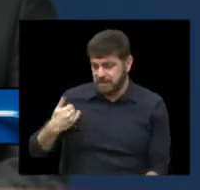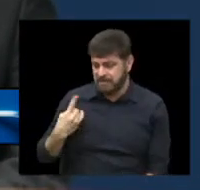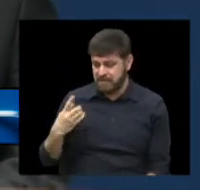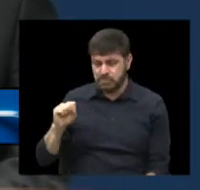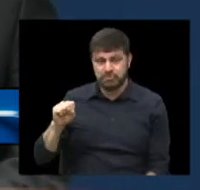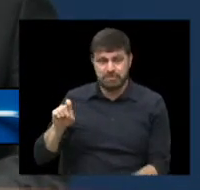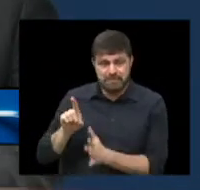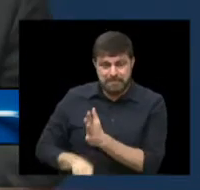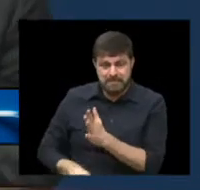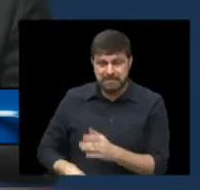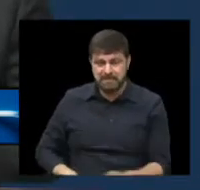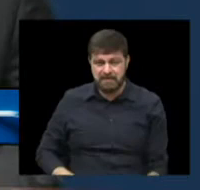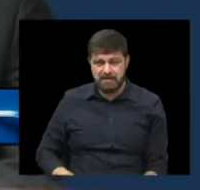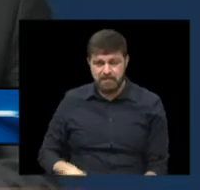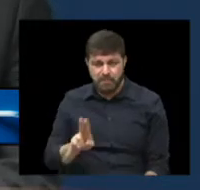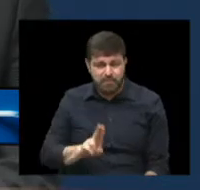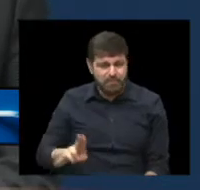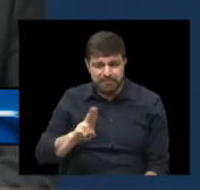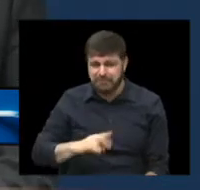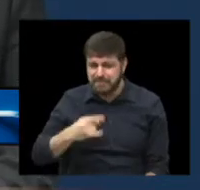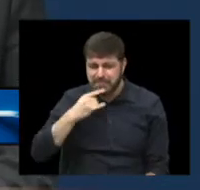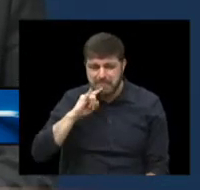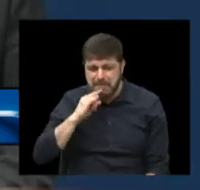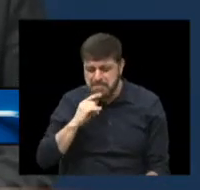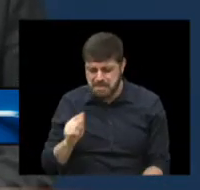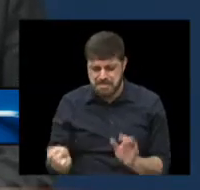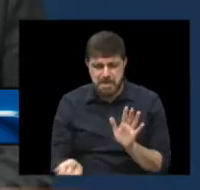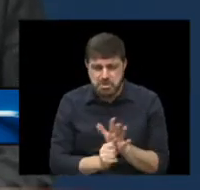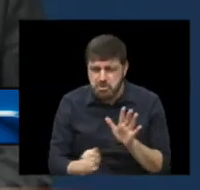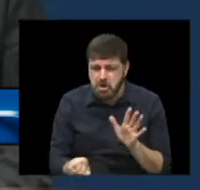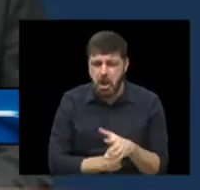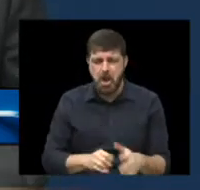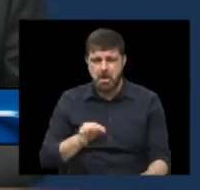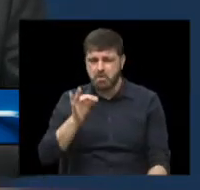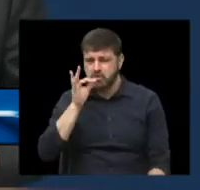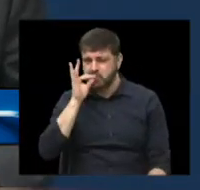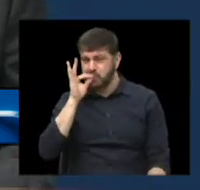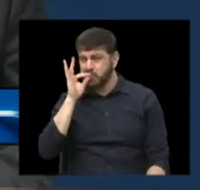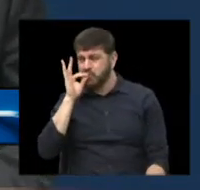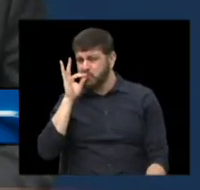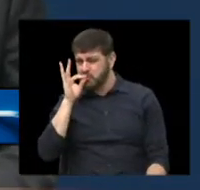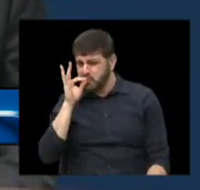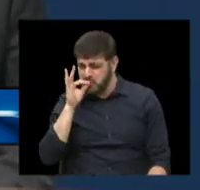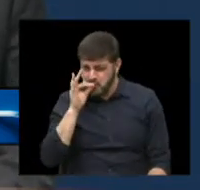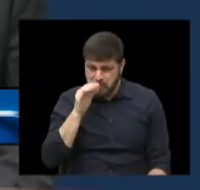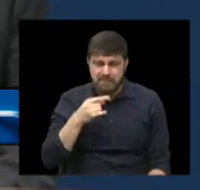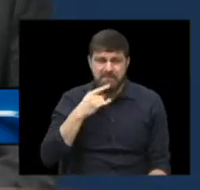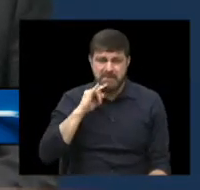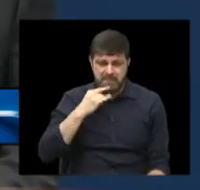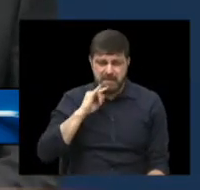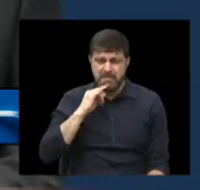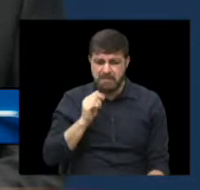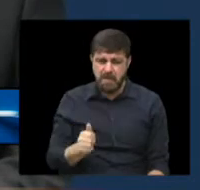utilizando de substâncias das mais variadas, desde maconha, bebida alcoólica,